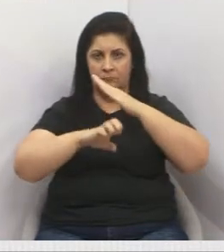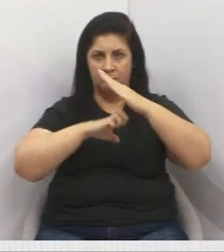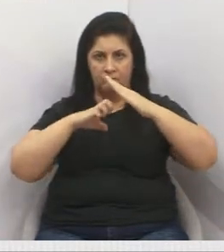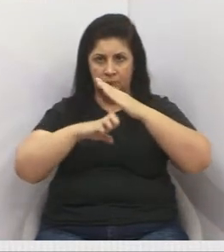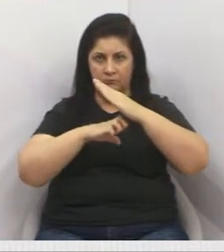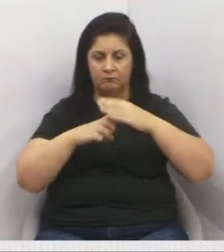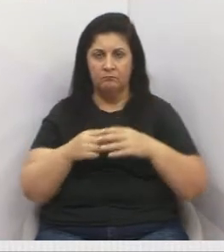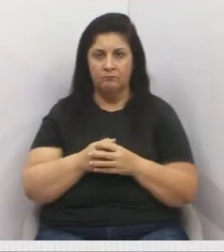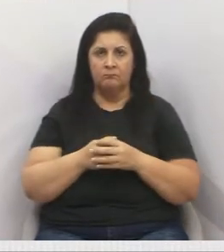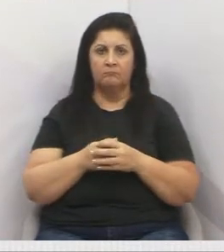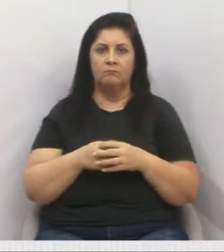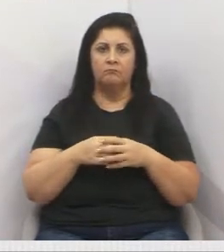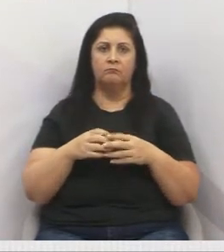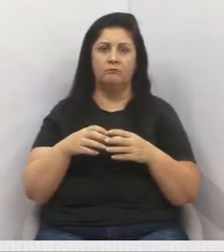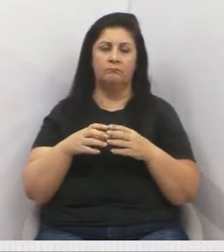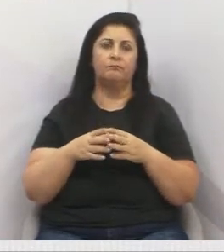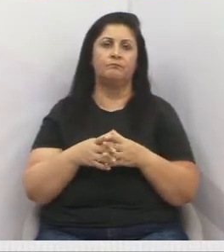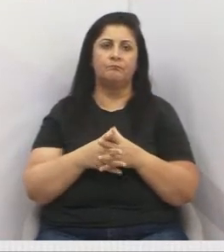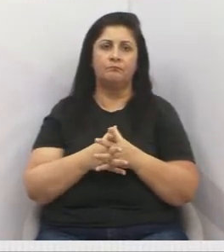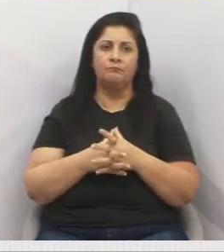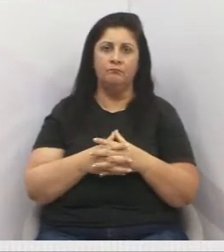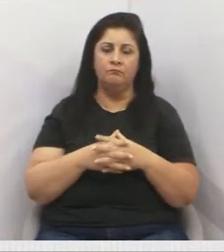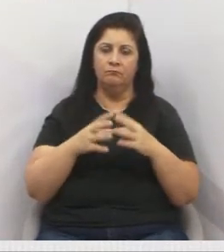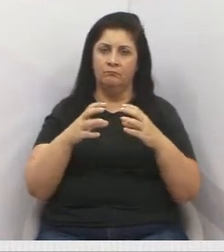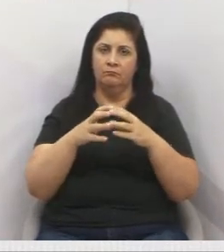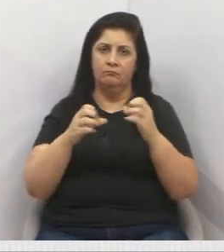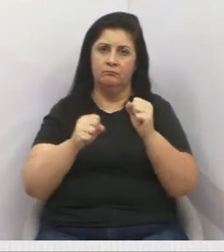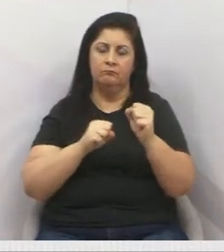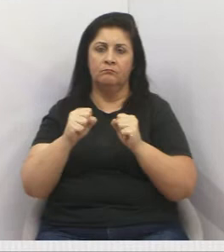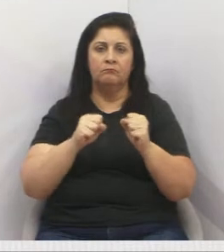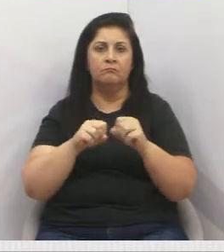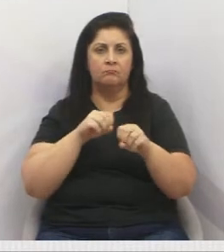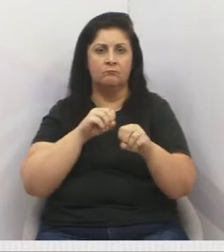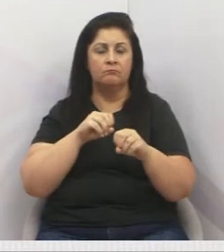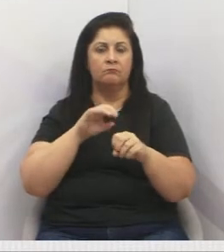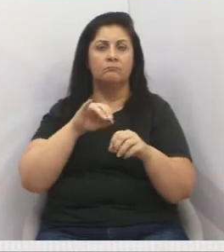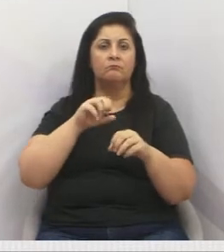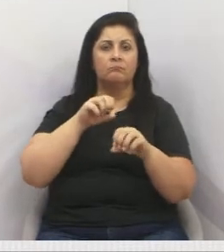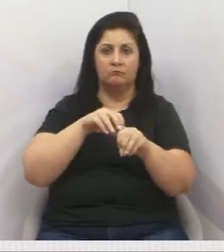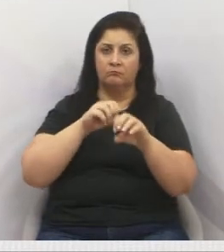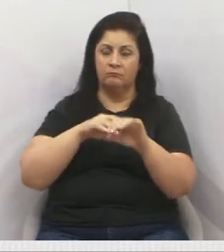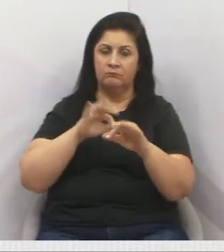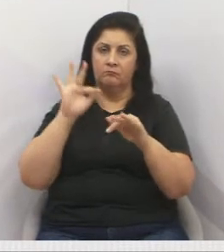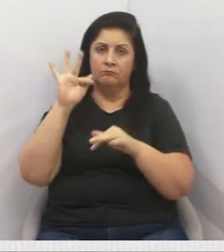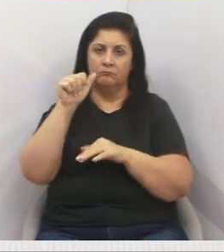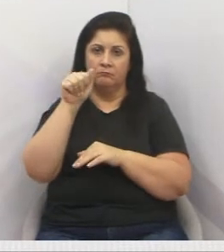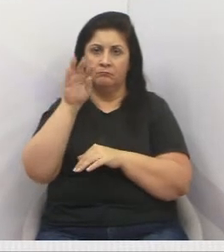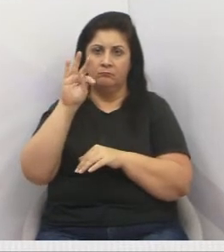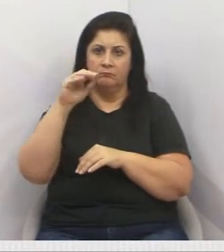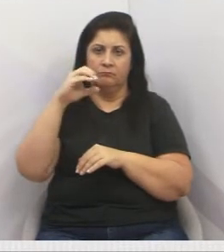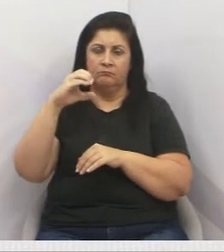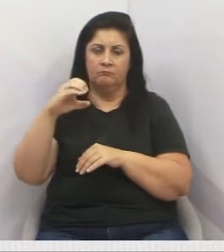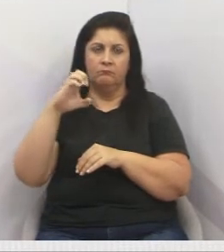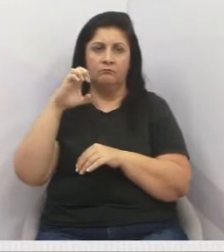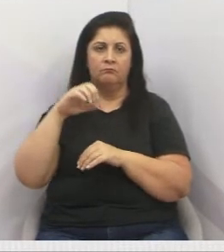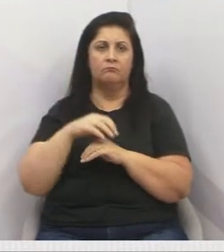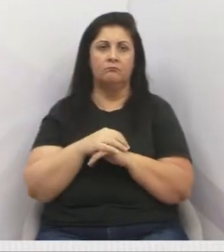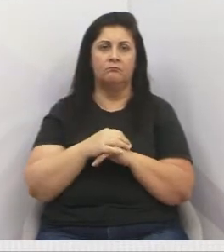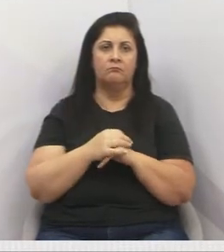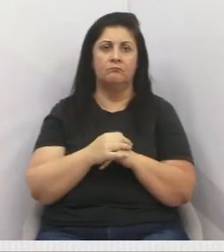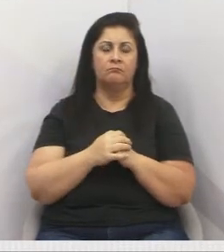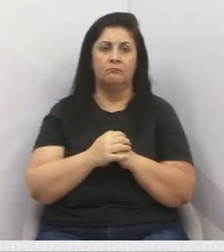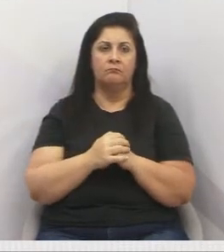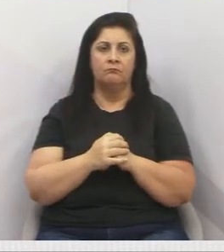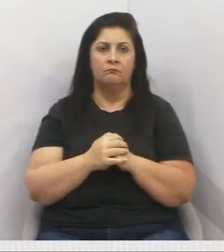Associação Comercial e Industrial de Jacareí, entidades acadêmicas, FATEC e organização da sociedade civil, Suinam.